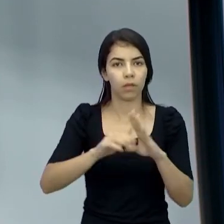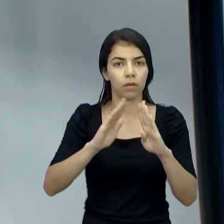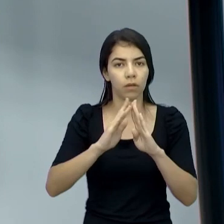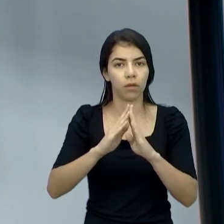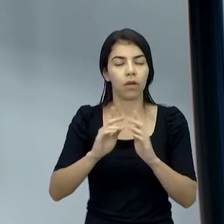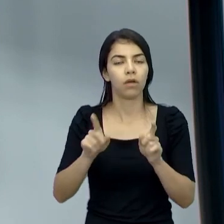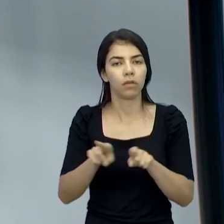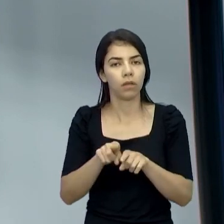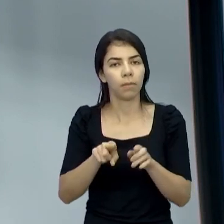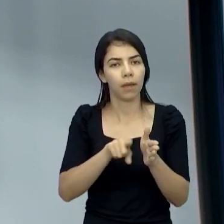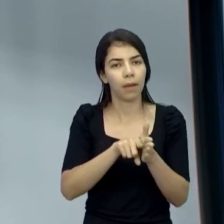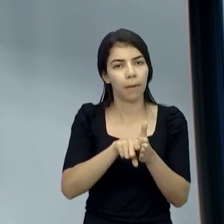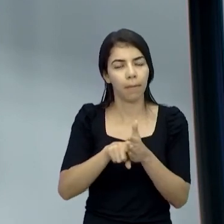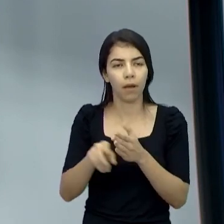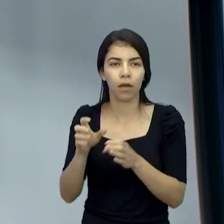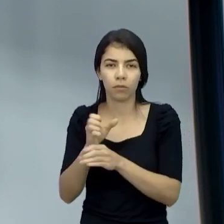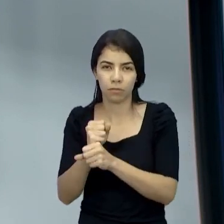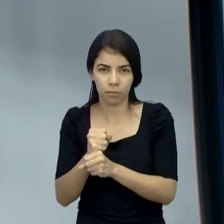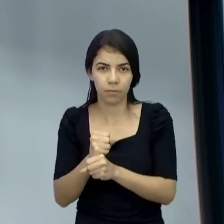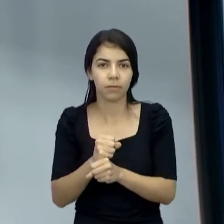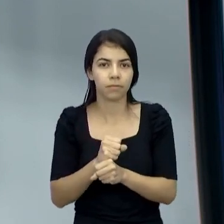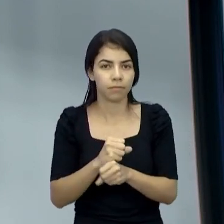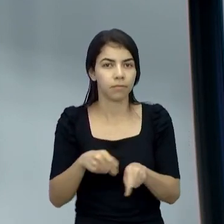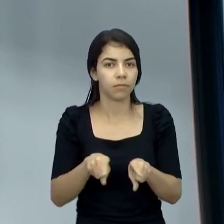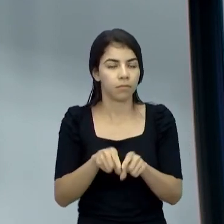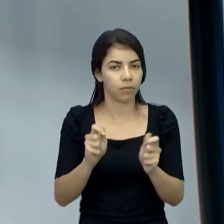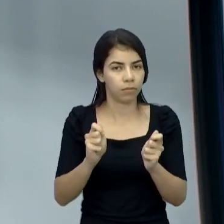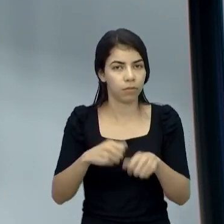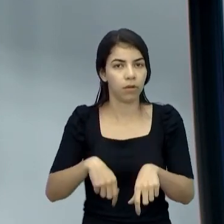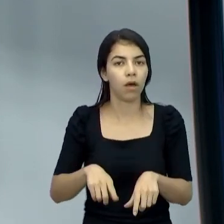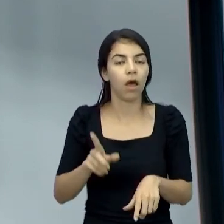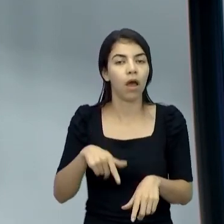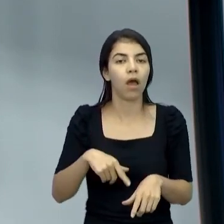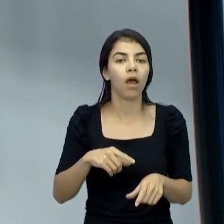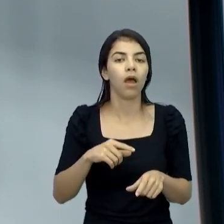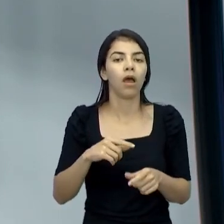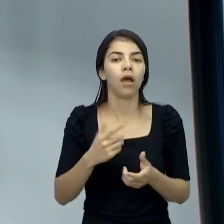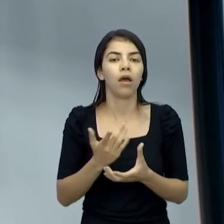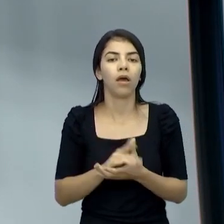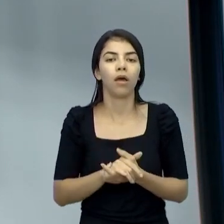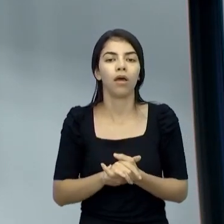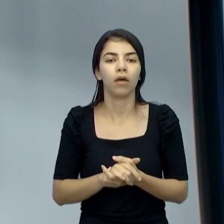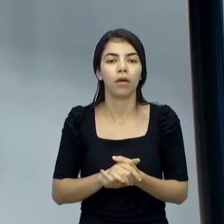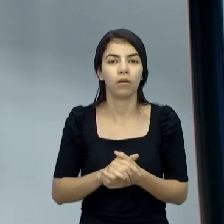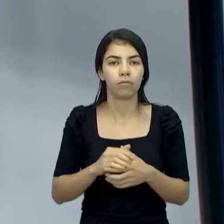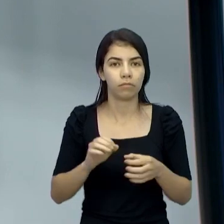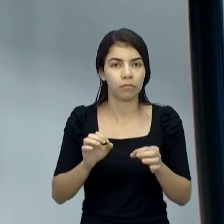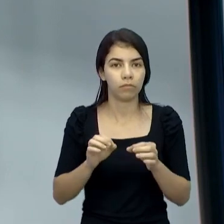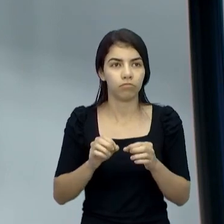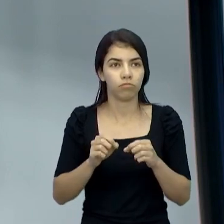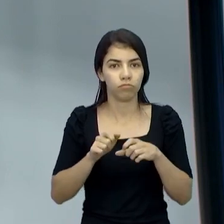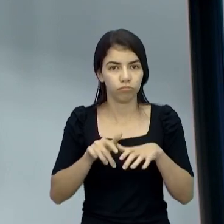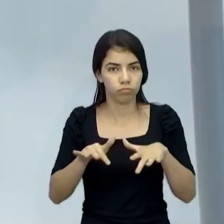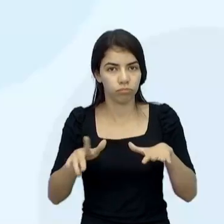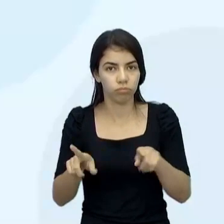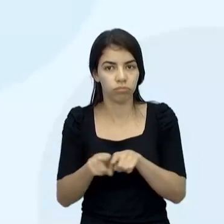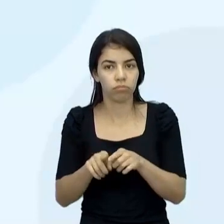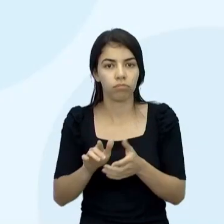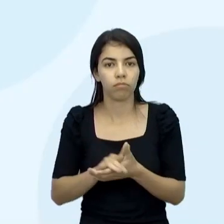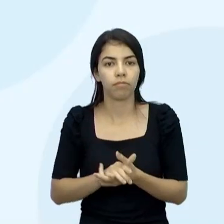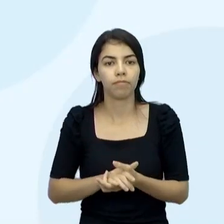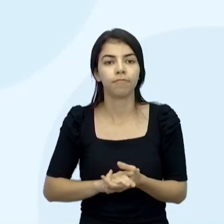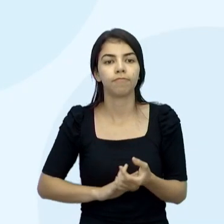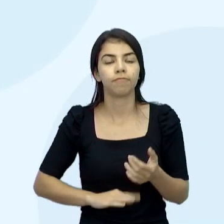consegue levantar essas informações também. Então é uma coisa muito ampla. Ok?